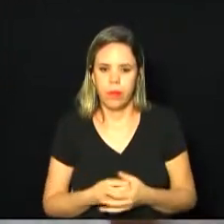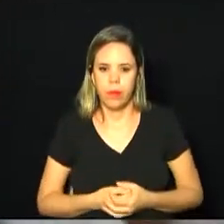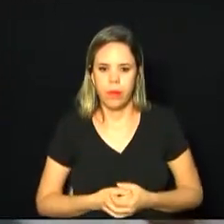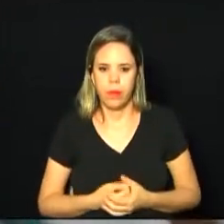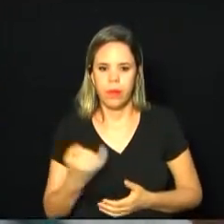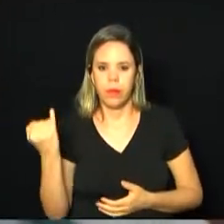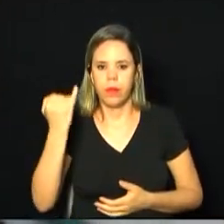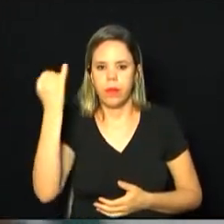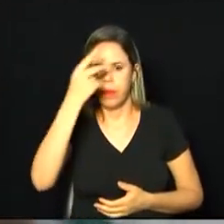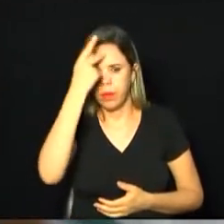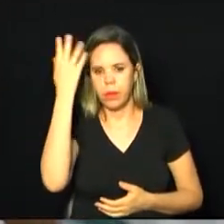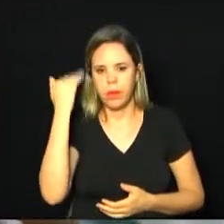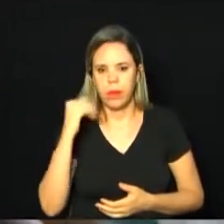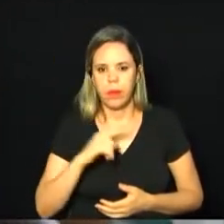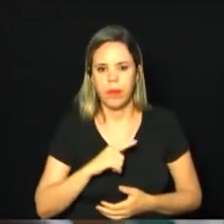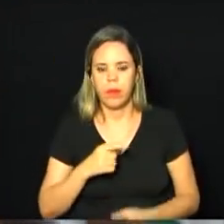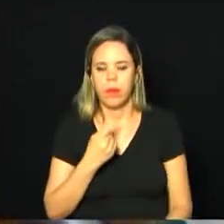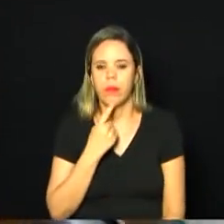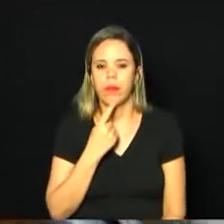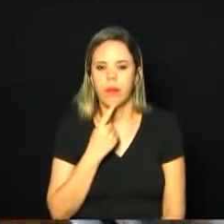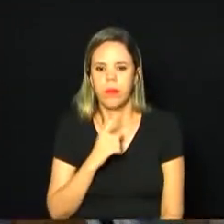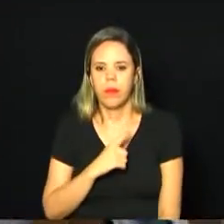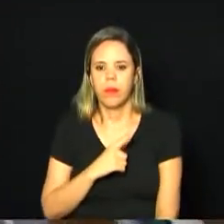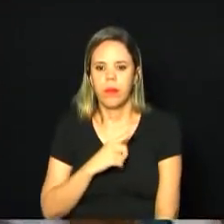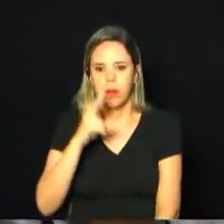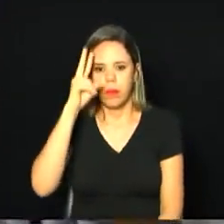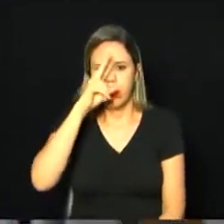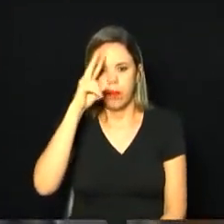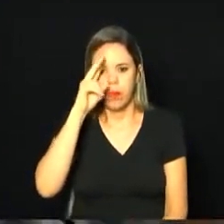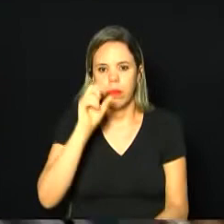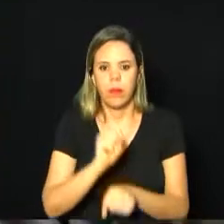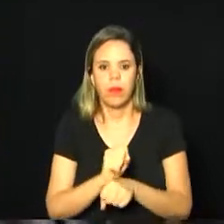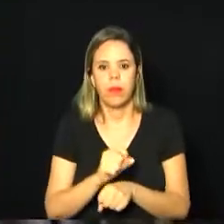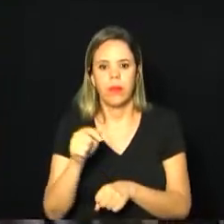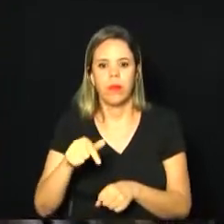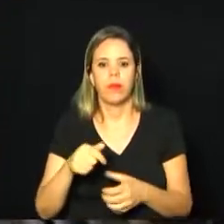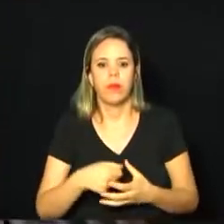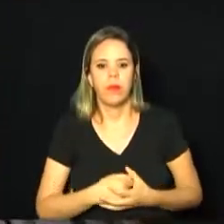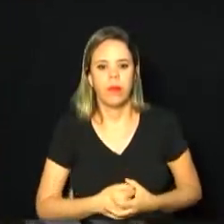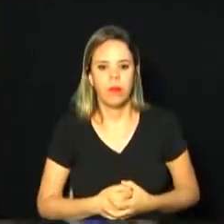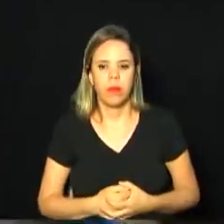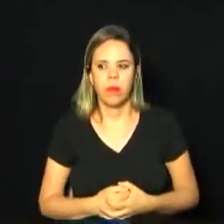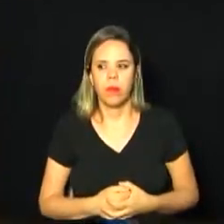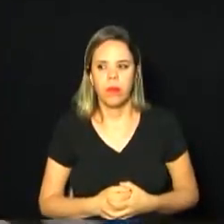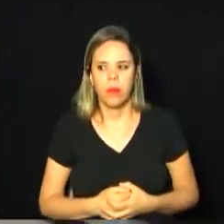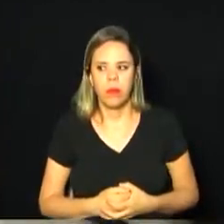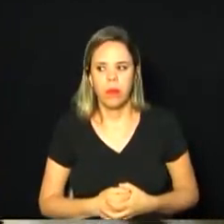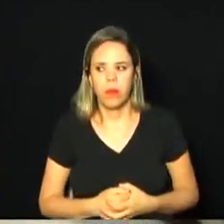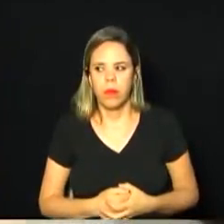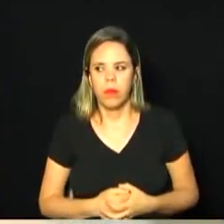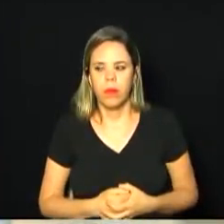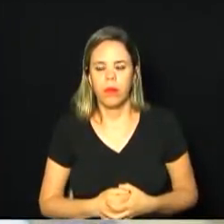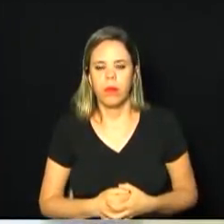importante que as pessoas saibam que Campinas tem uma história que tá guardadinho aqui com muito esforço e dedicação da comunidade